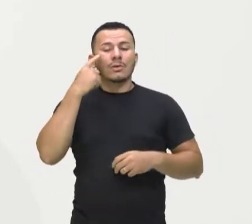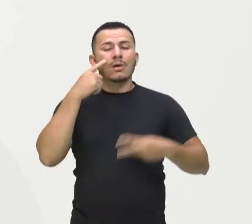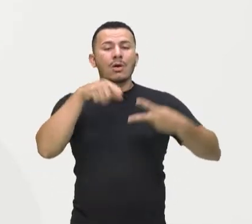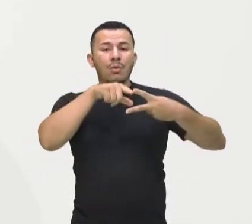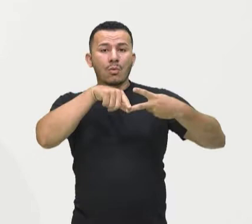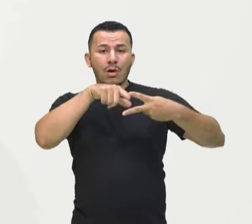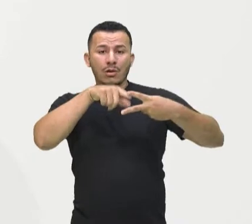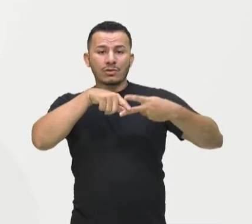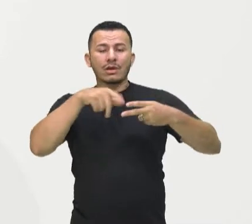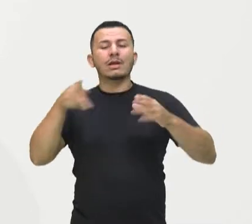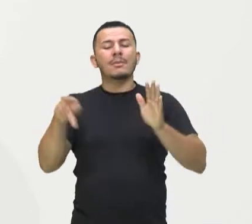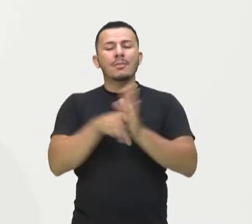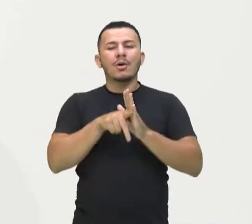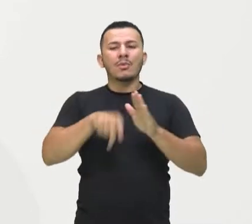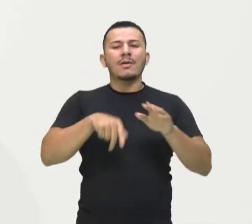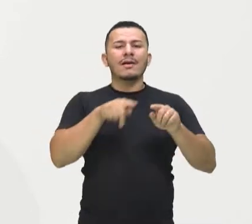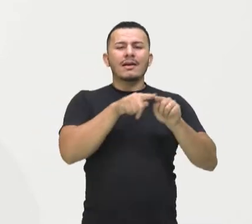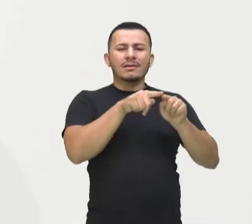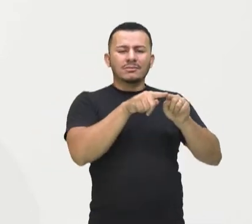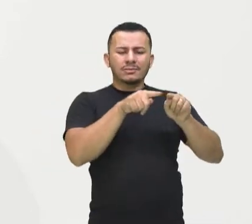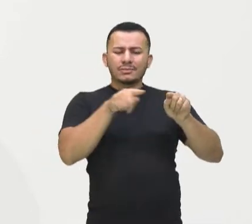pelo prolongamento, tá bom?